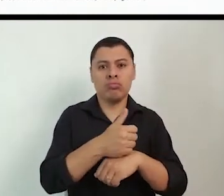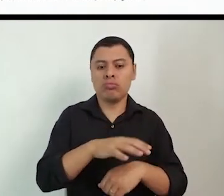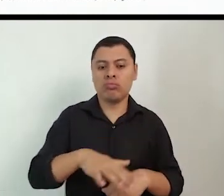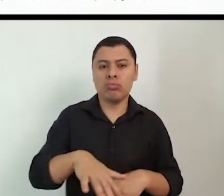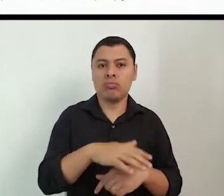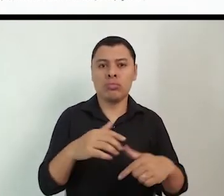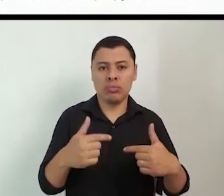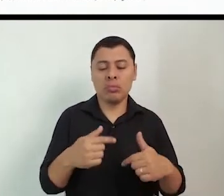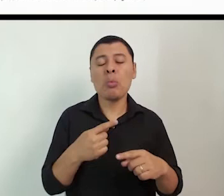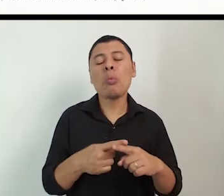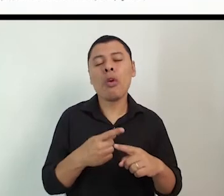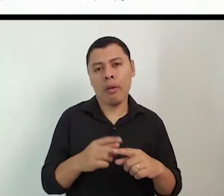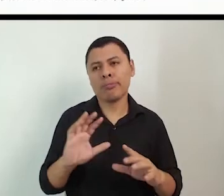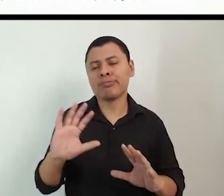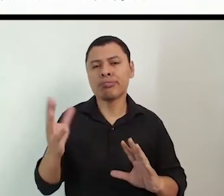o que acontece muito